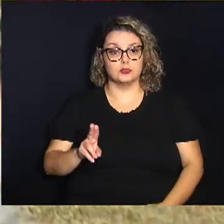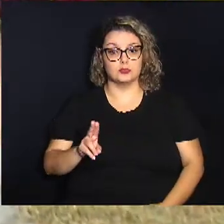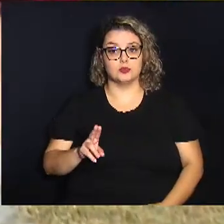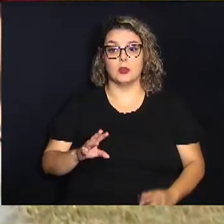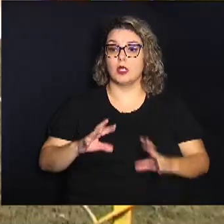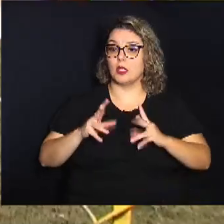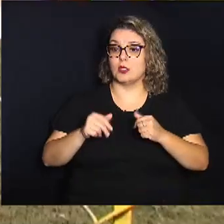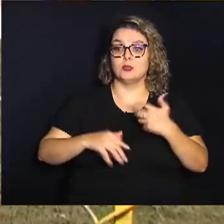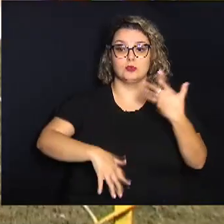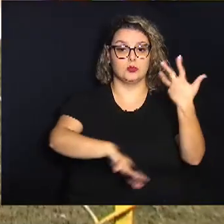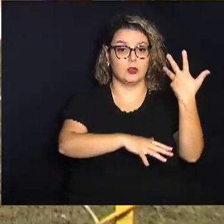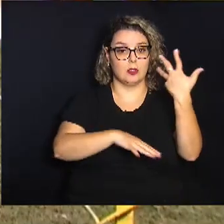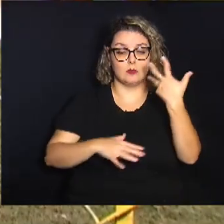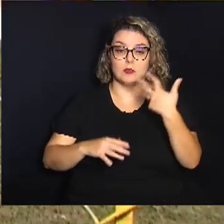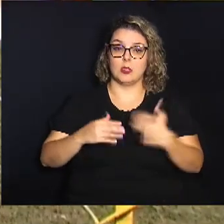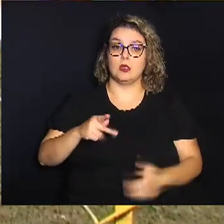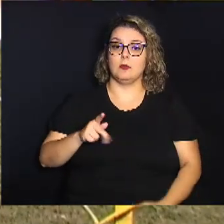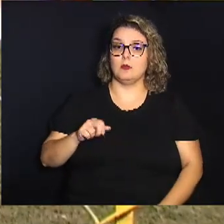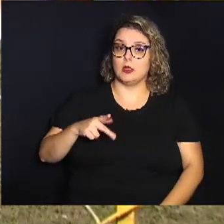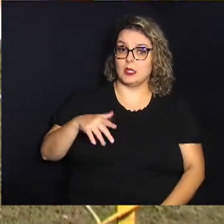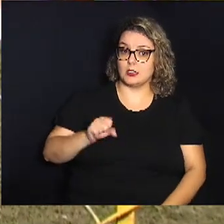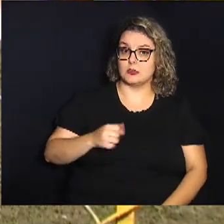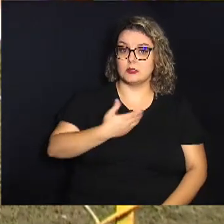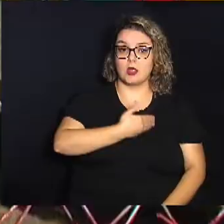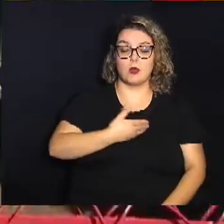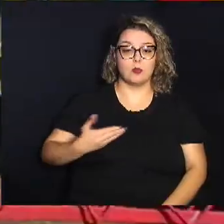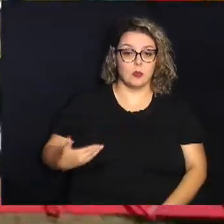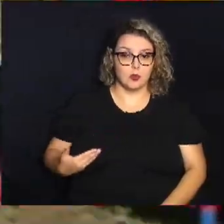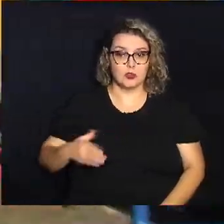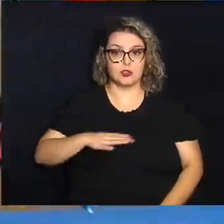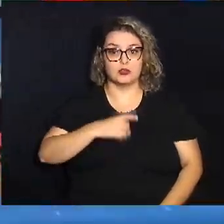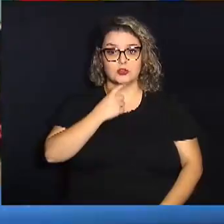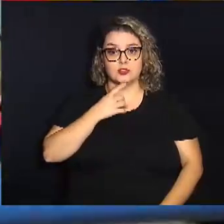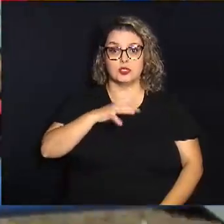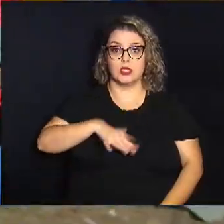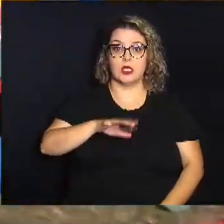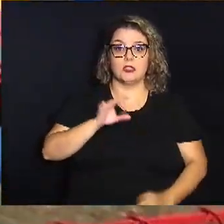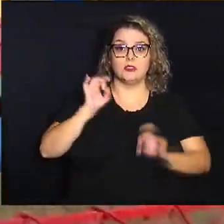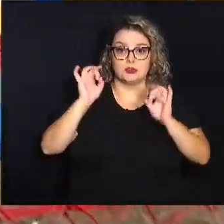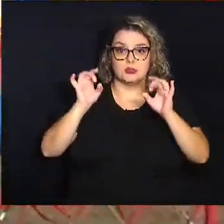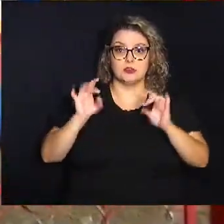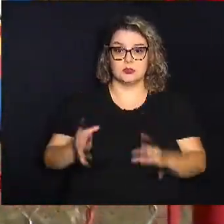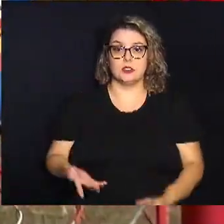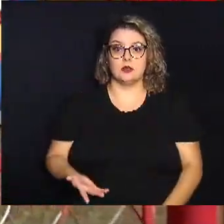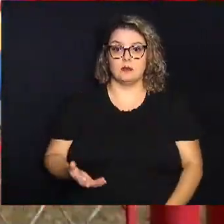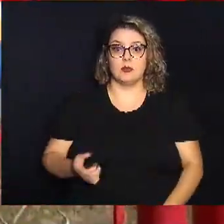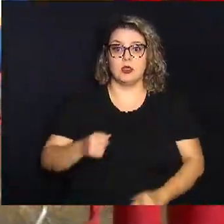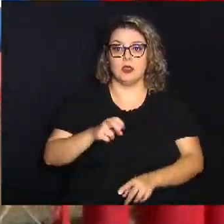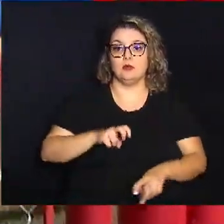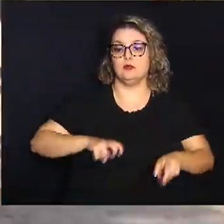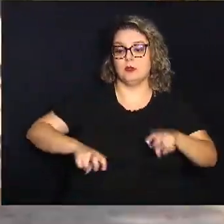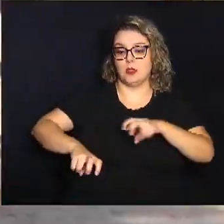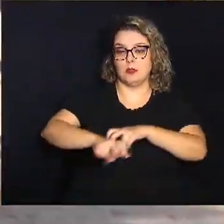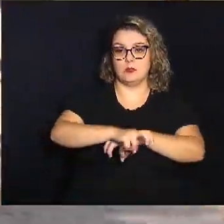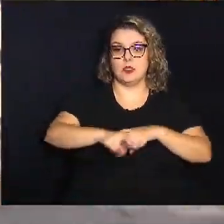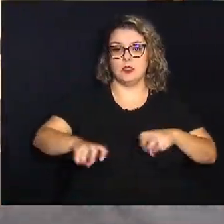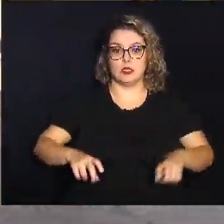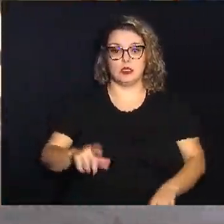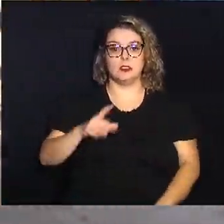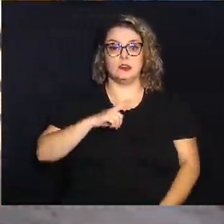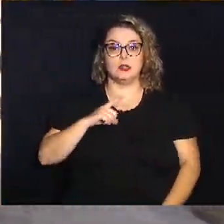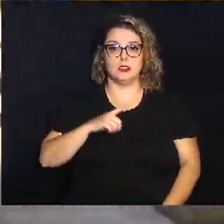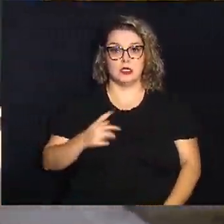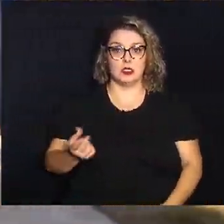todas as praças e parques públicos de Campinas e áreas específicas destinadas a socialização animal que terão os recursos